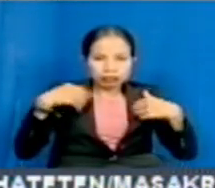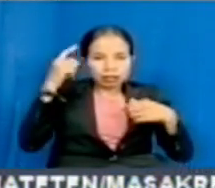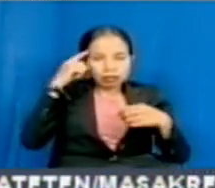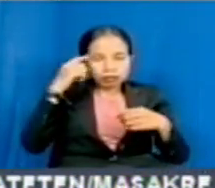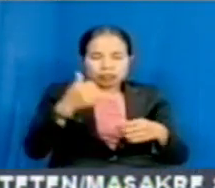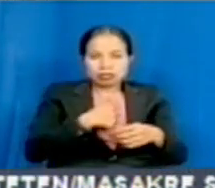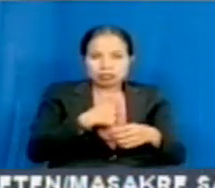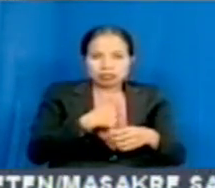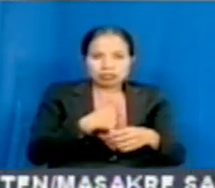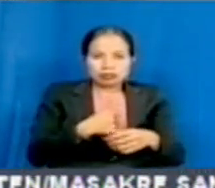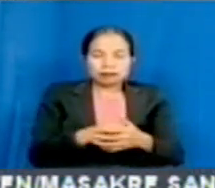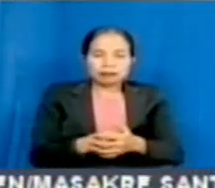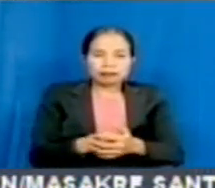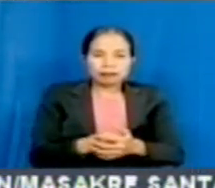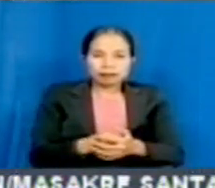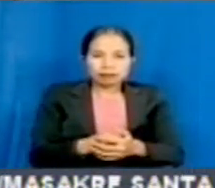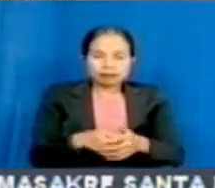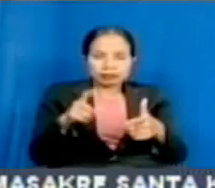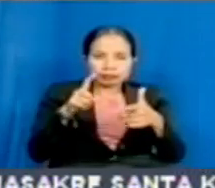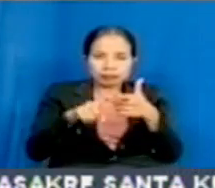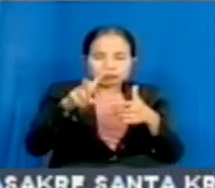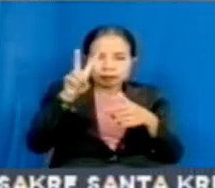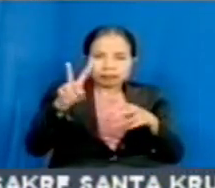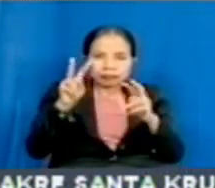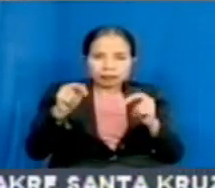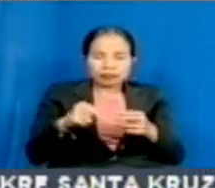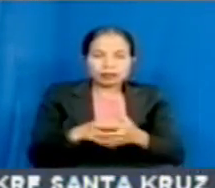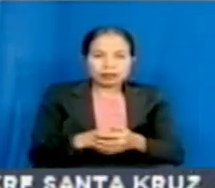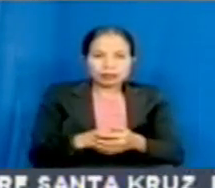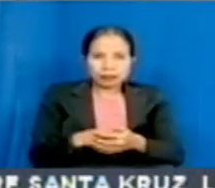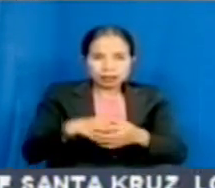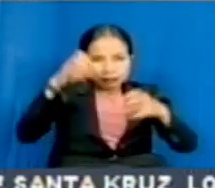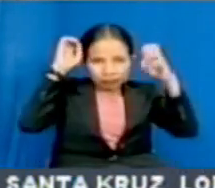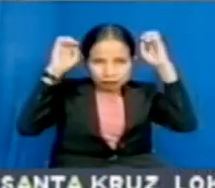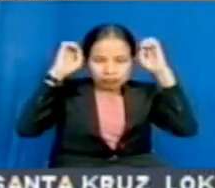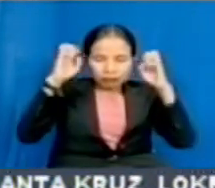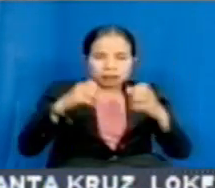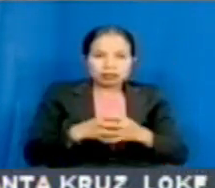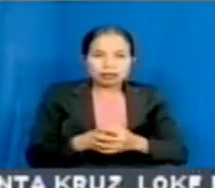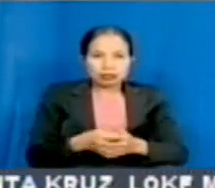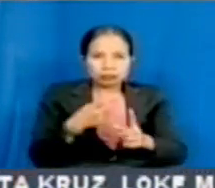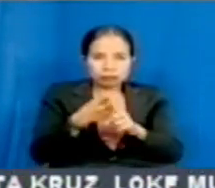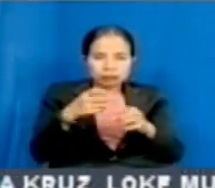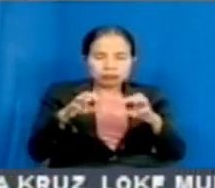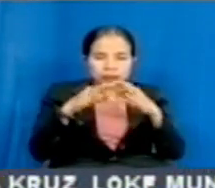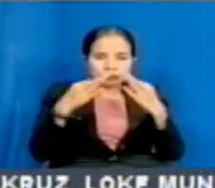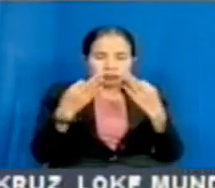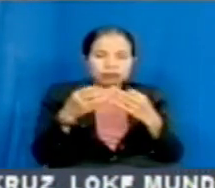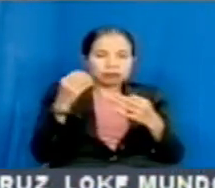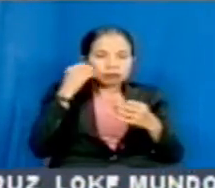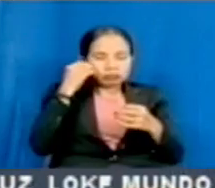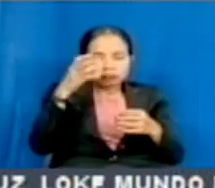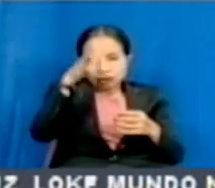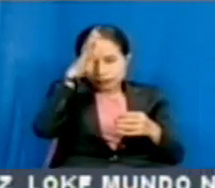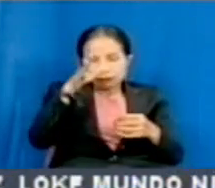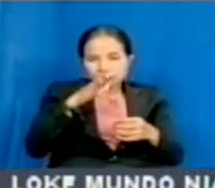tem a raça. E a segundo, tem que ser informação, a educação, ida na beca, russi, uma lara raça, inan,